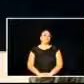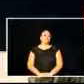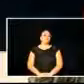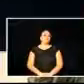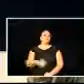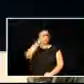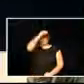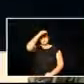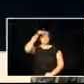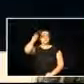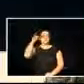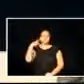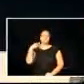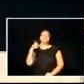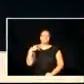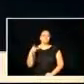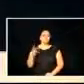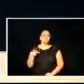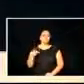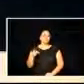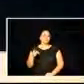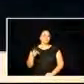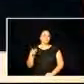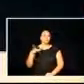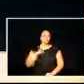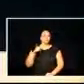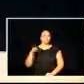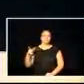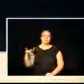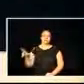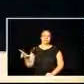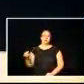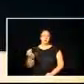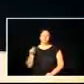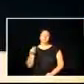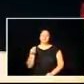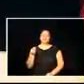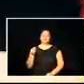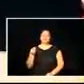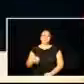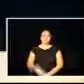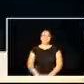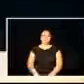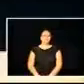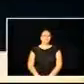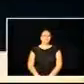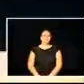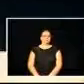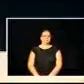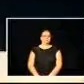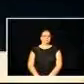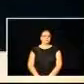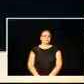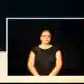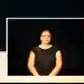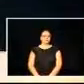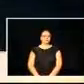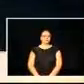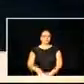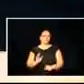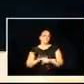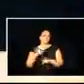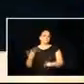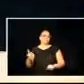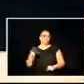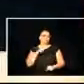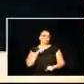de violar a lei de responsabilidade fiscal, mas tem condições de criar cargos de confiança, criar